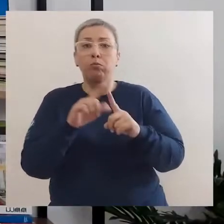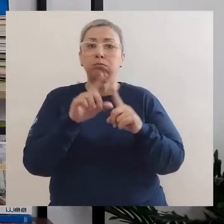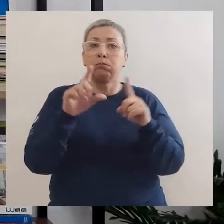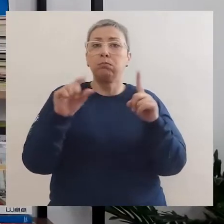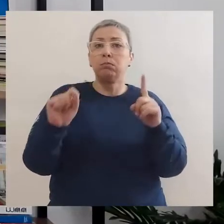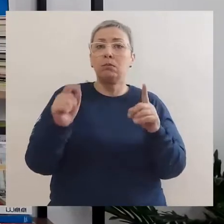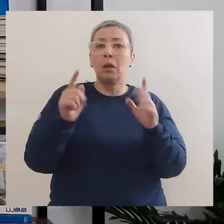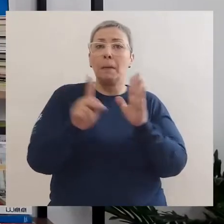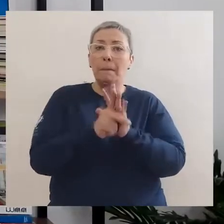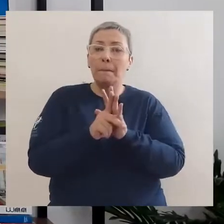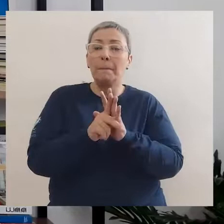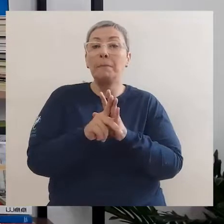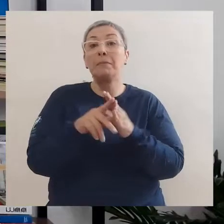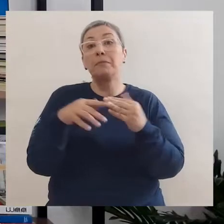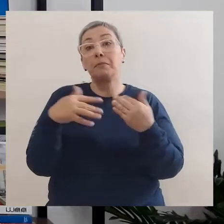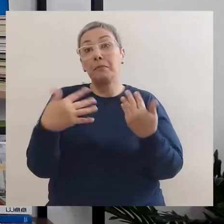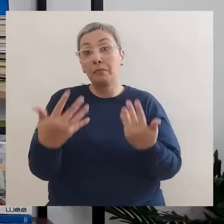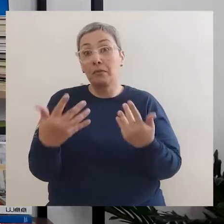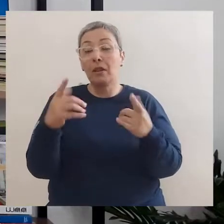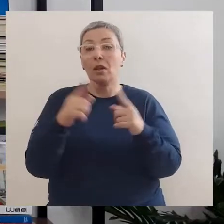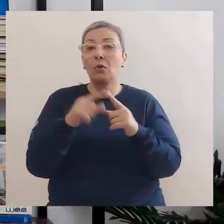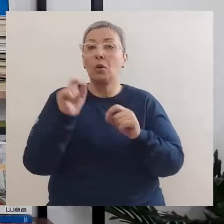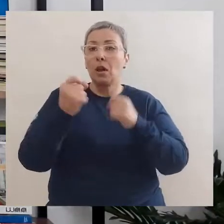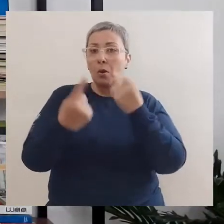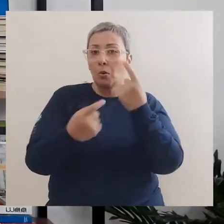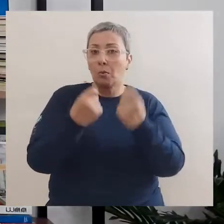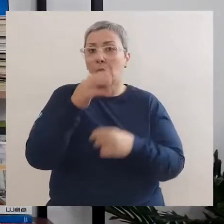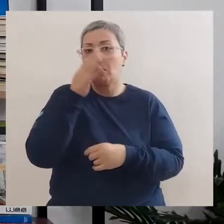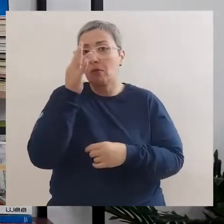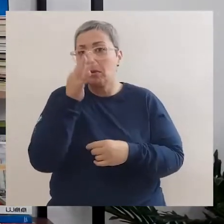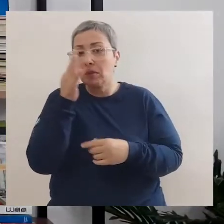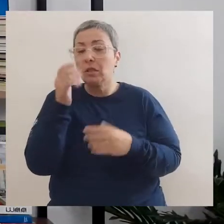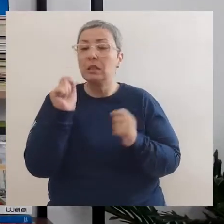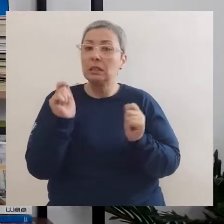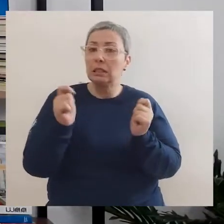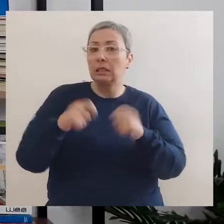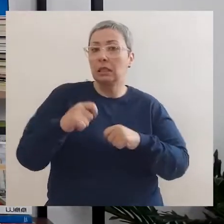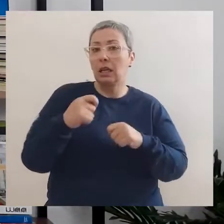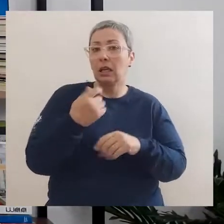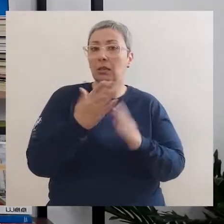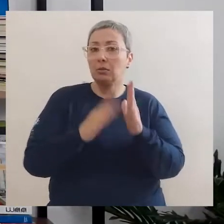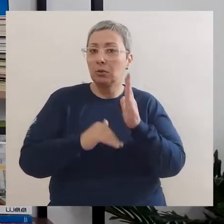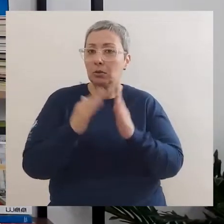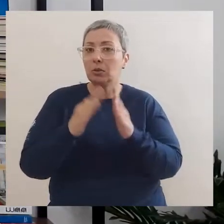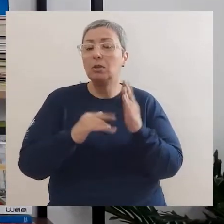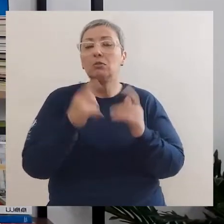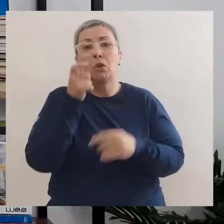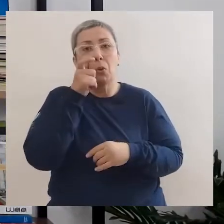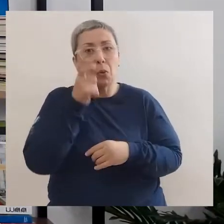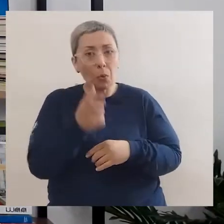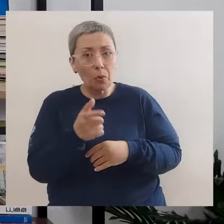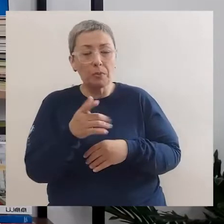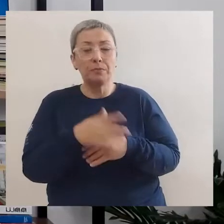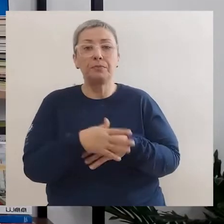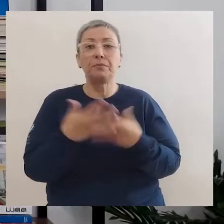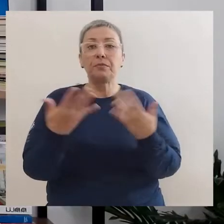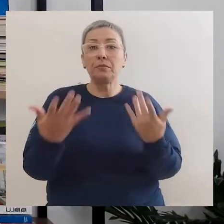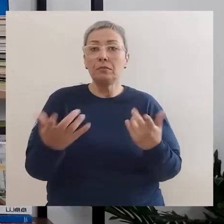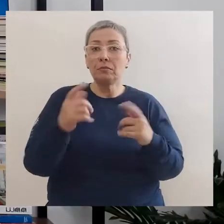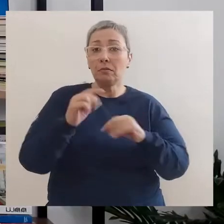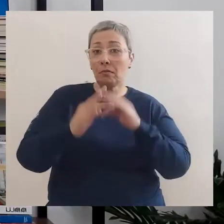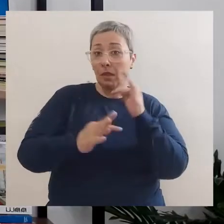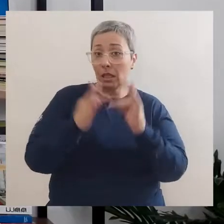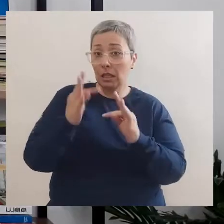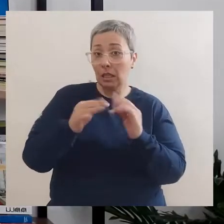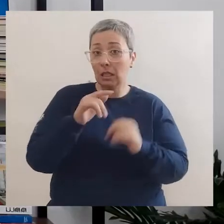uma tinta. Ou também de algumas folhas específicas, né? E algumas flores. Tudo isso dá para